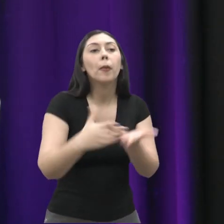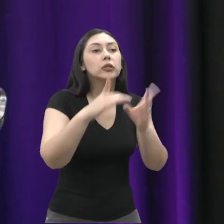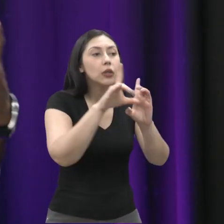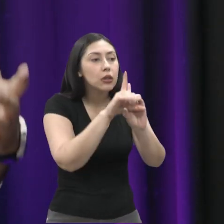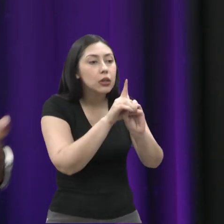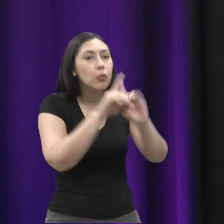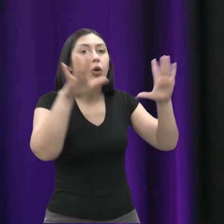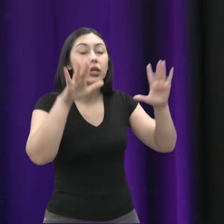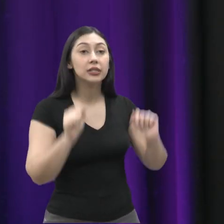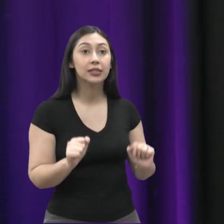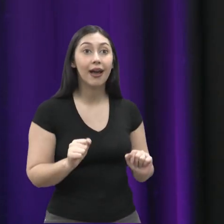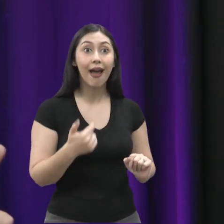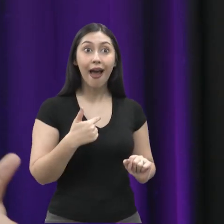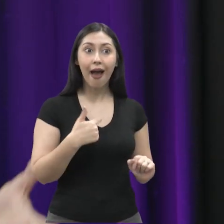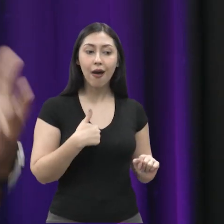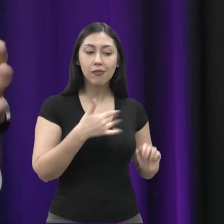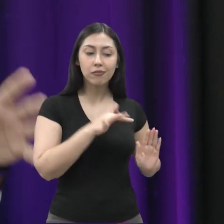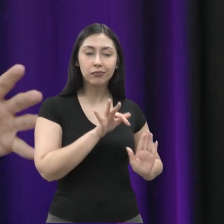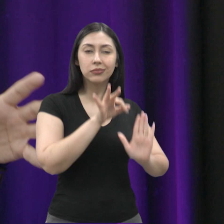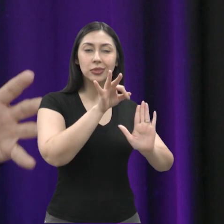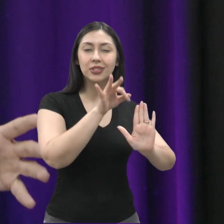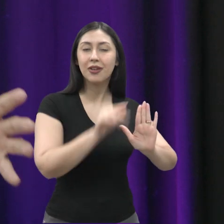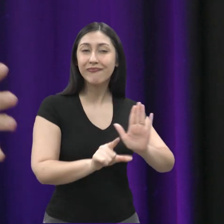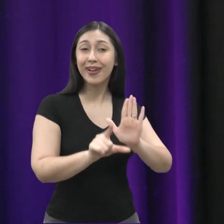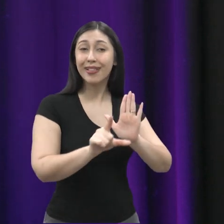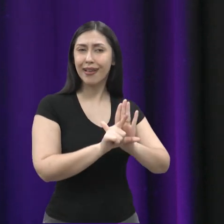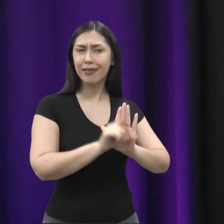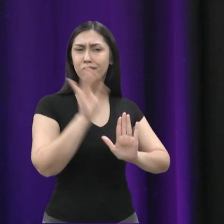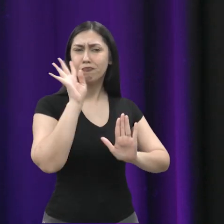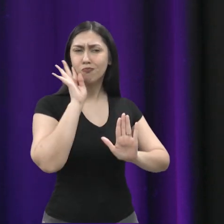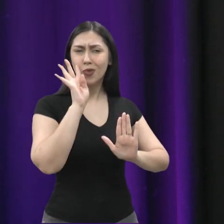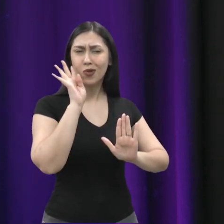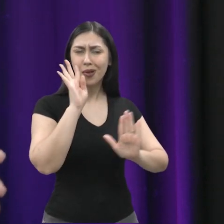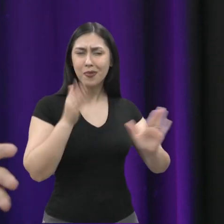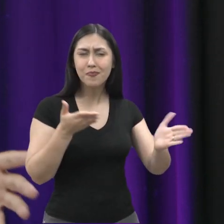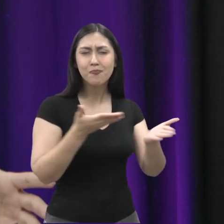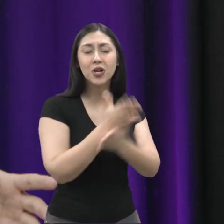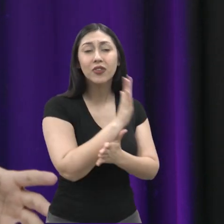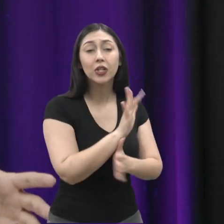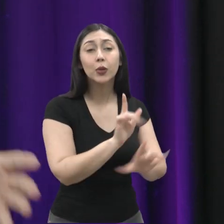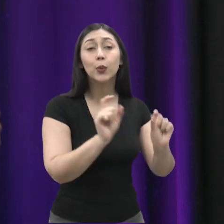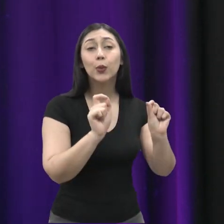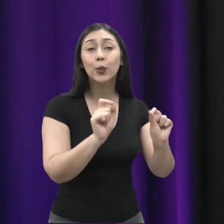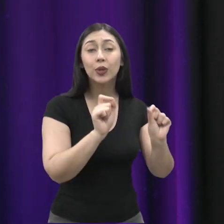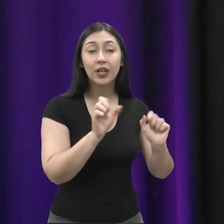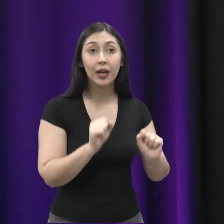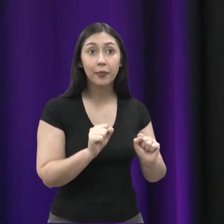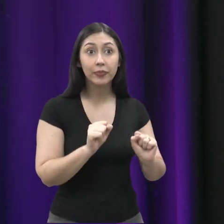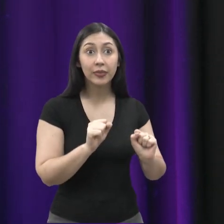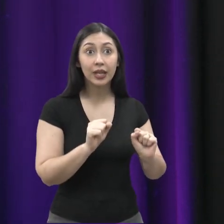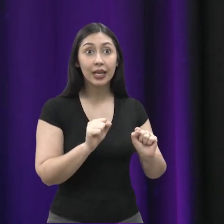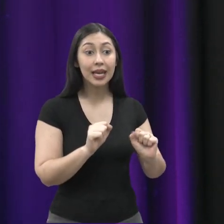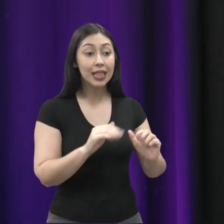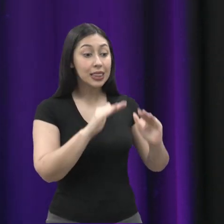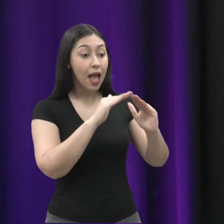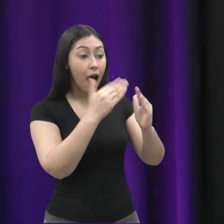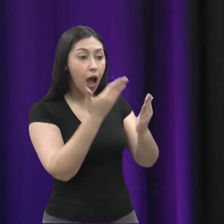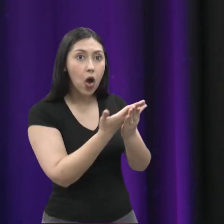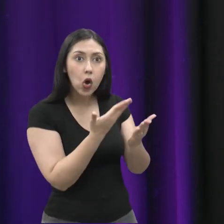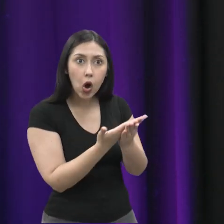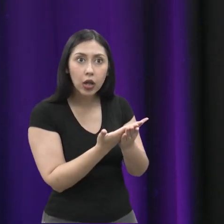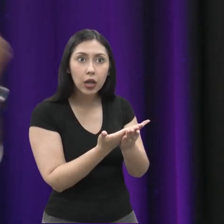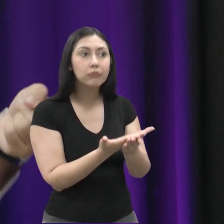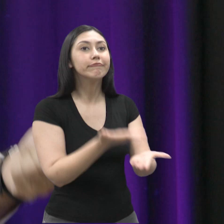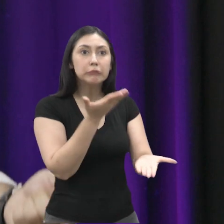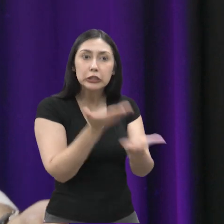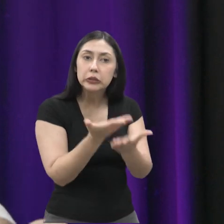processo nosso de redemocratização, e eu trouxe uma lei que é muito legal, que foi aprovada aqui na Câmara, que é para levar o estudo da Constituição